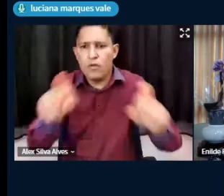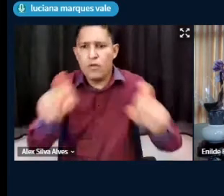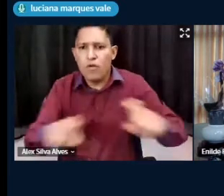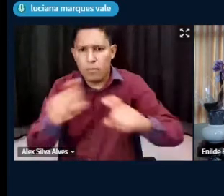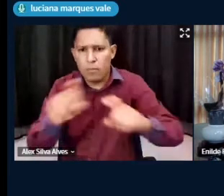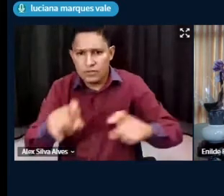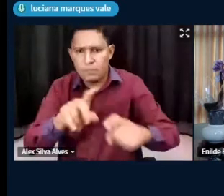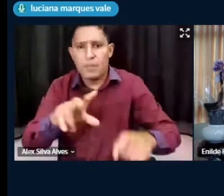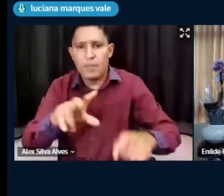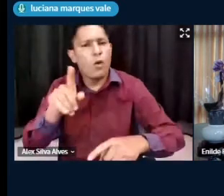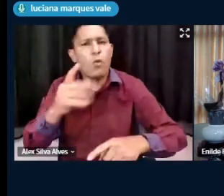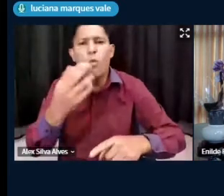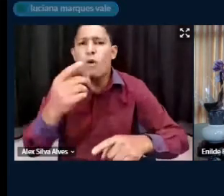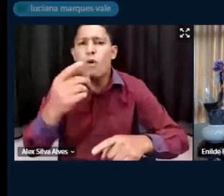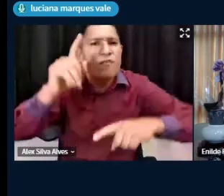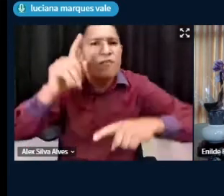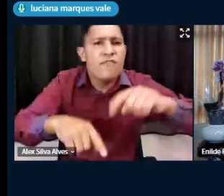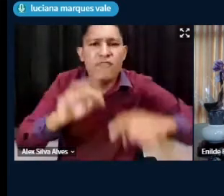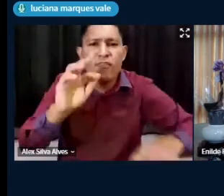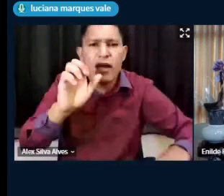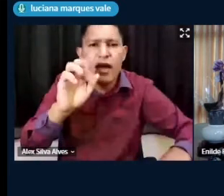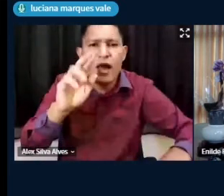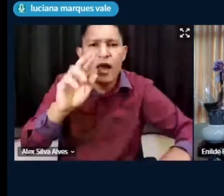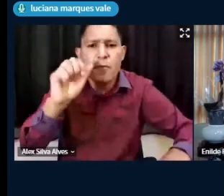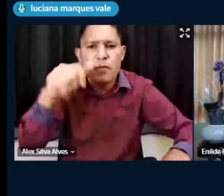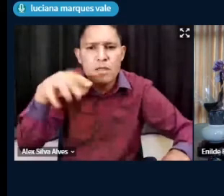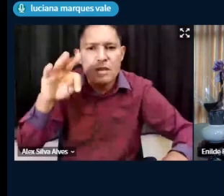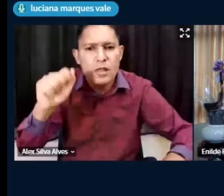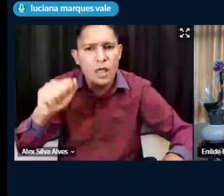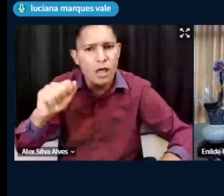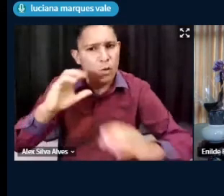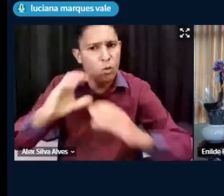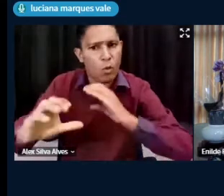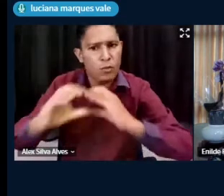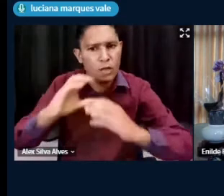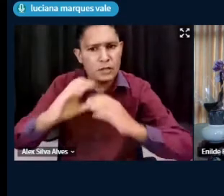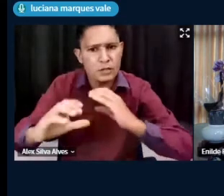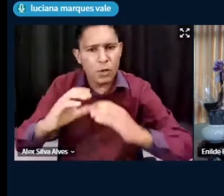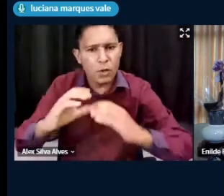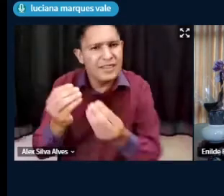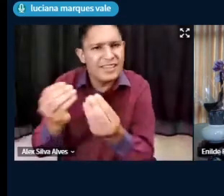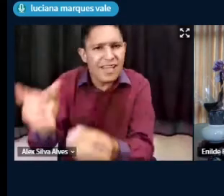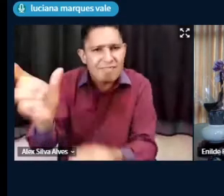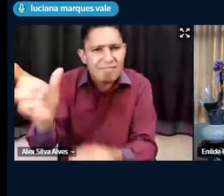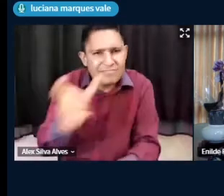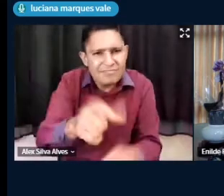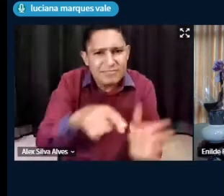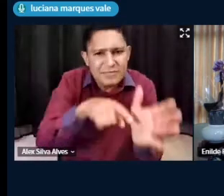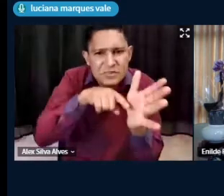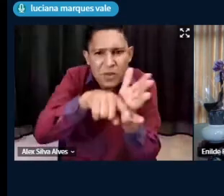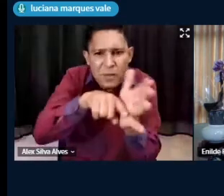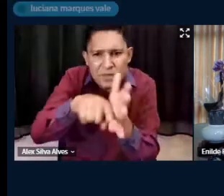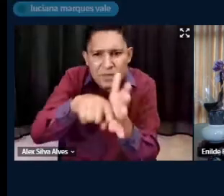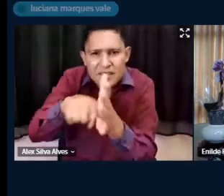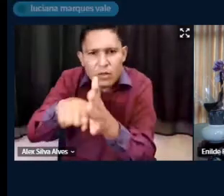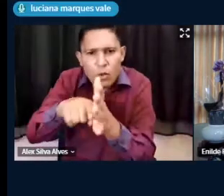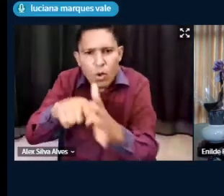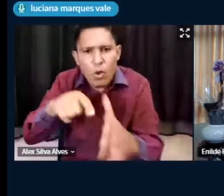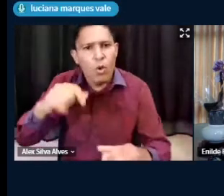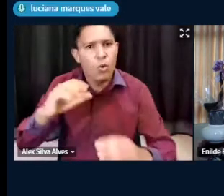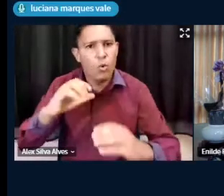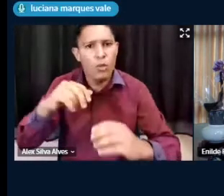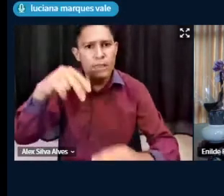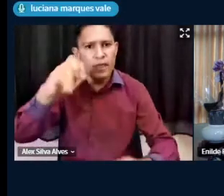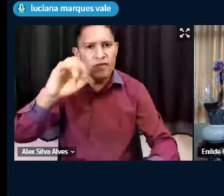de informática da LSB poderá ser uma ferramenta